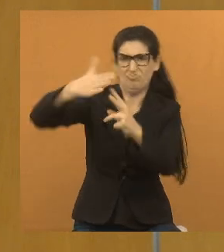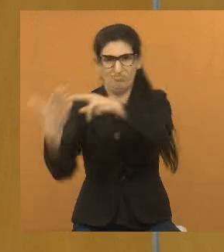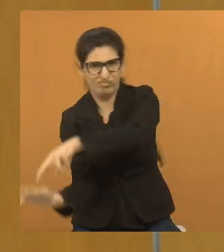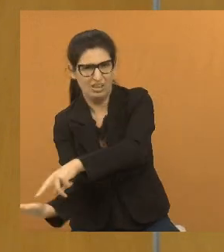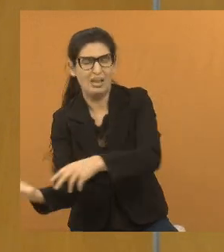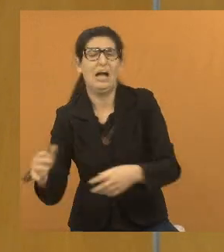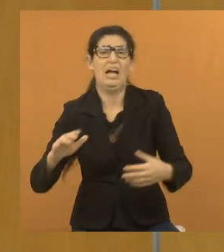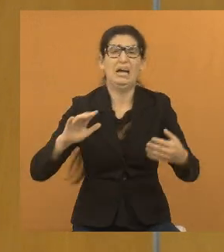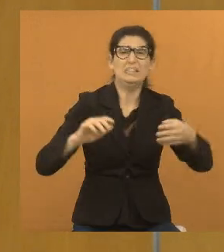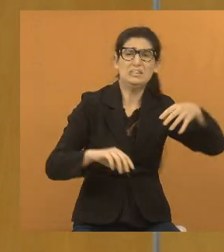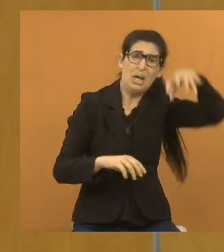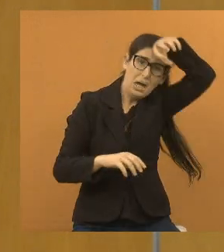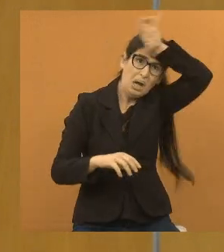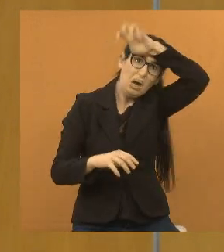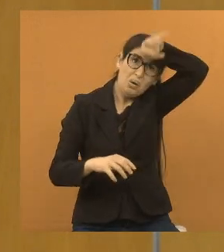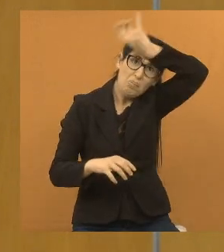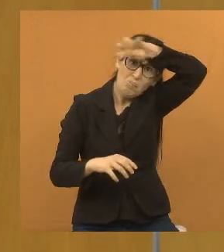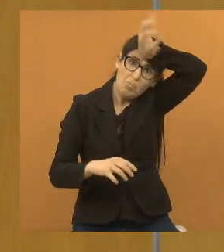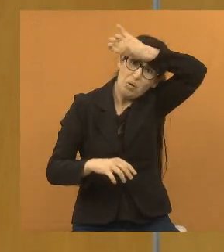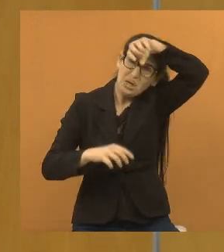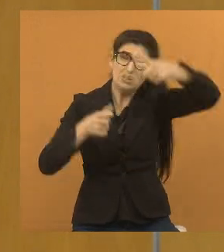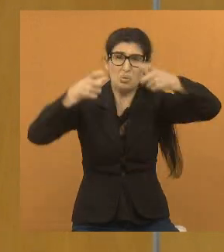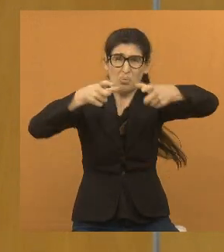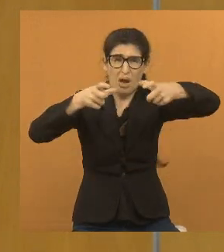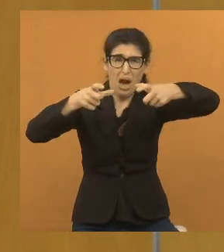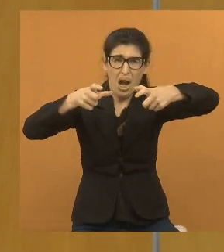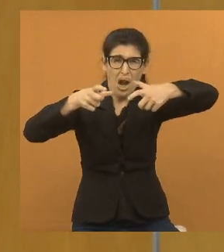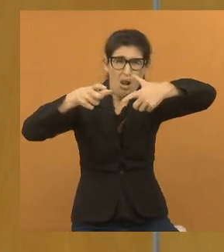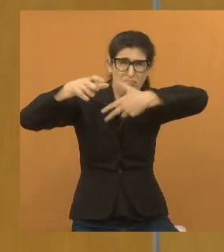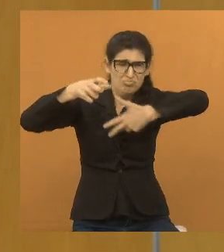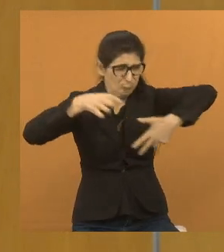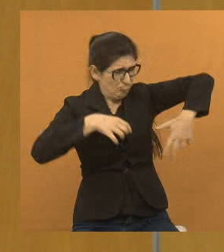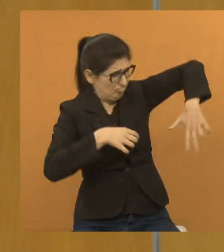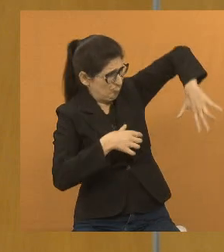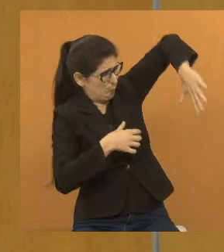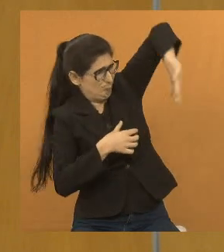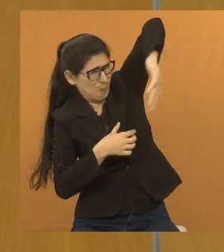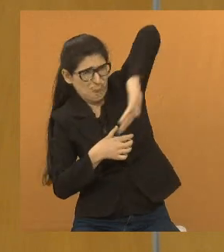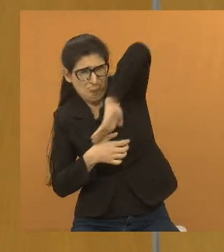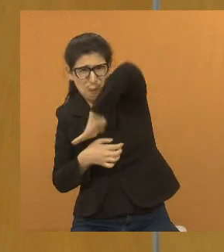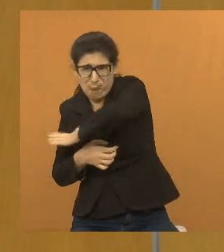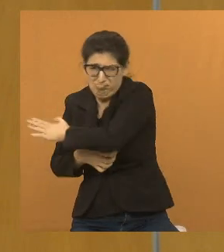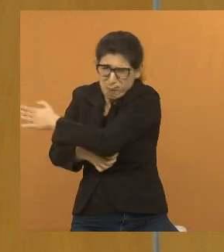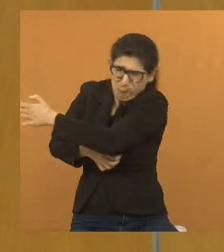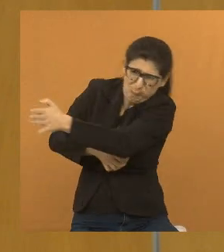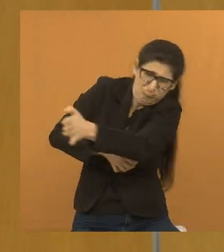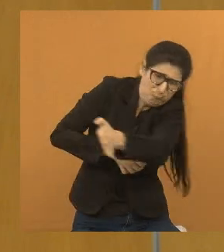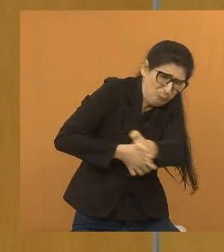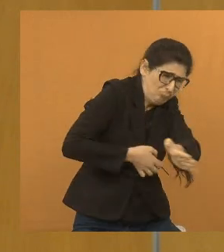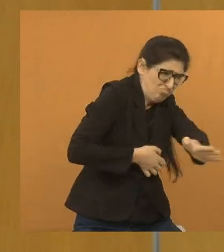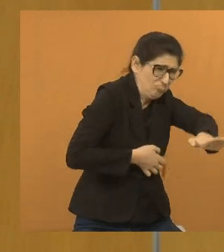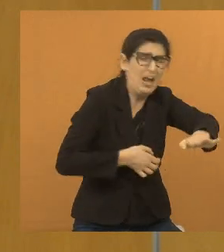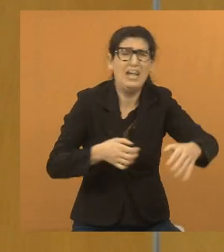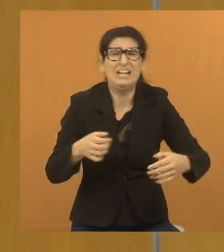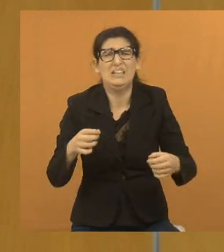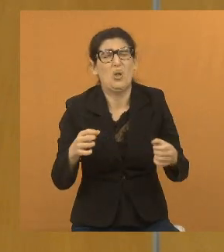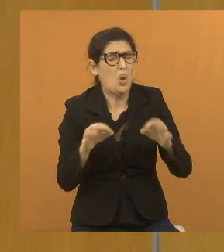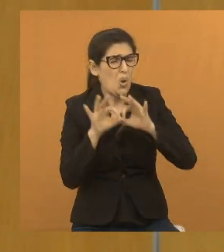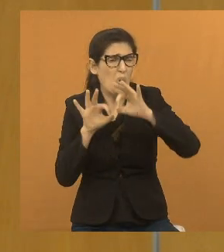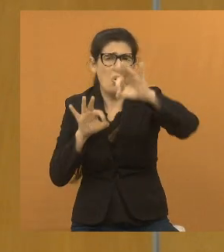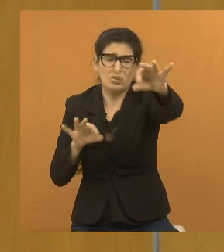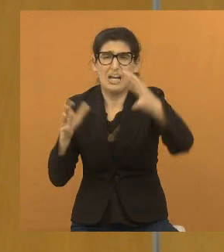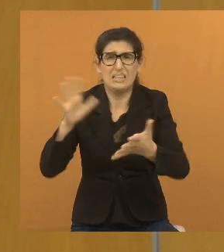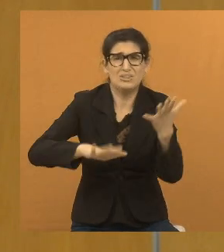ter que atravessar uma trilha sozinho a pé, a ambulância ficava de um lado, o paciente do outro, a dificuldade, às vezes, de uma pessoa